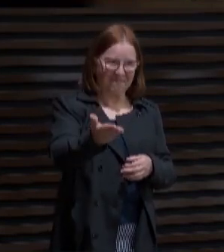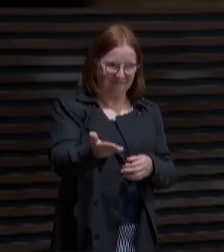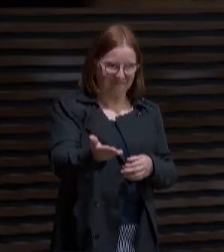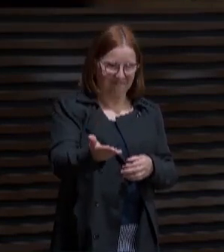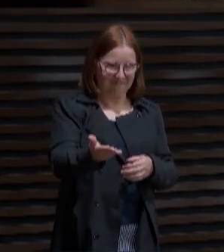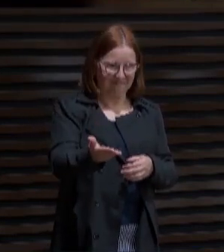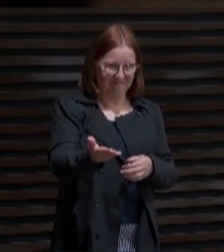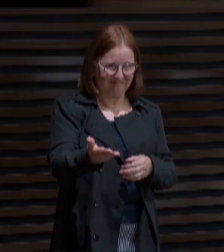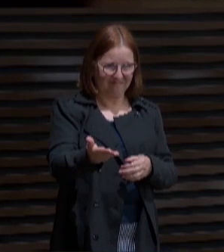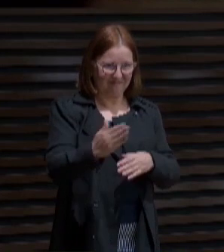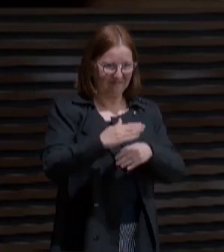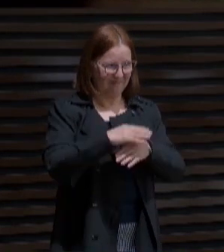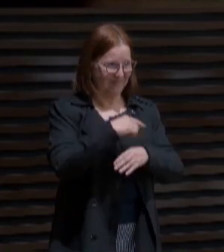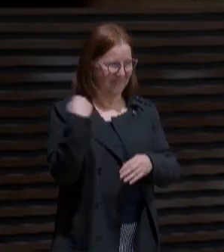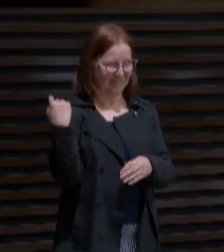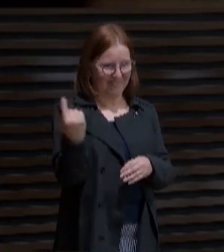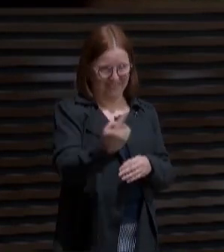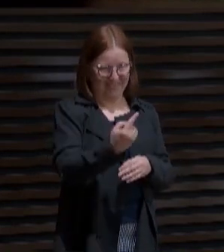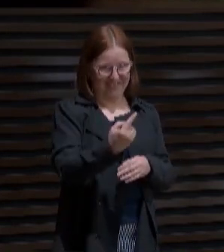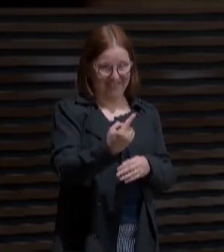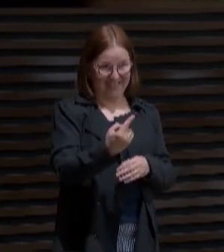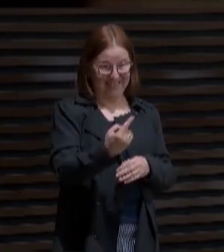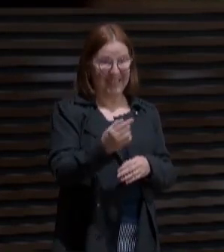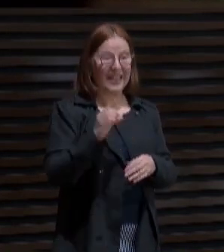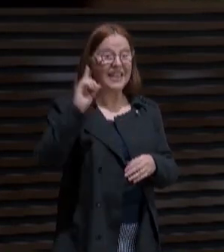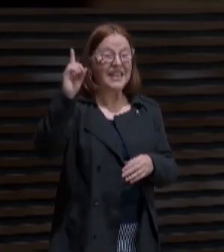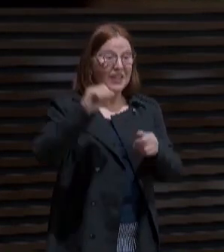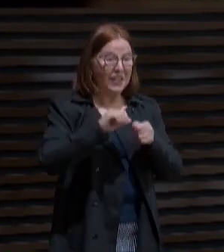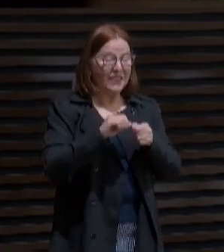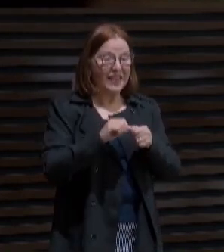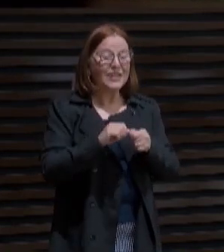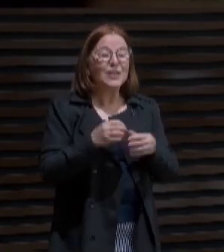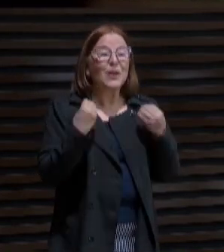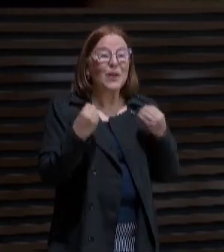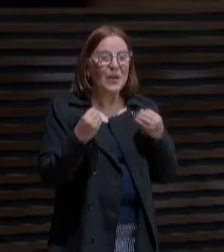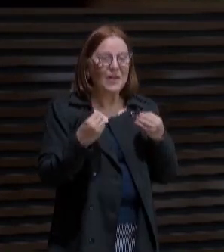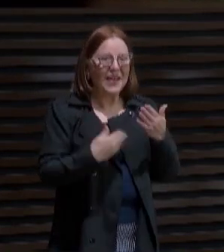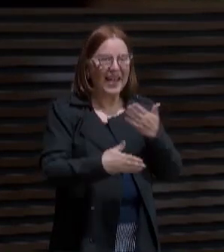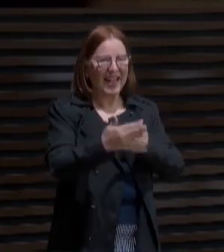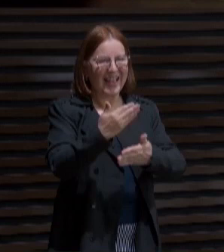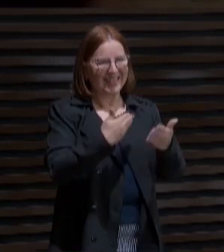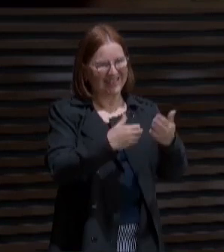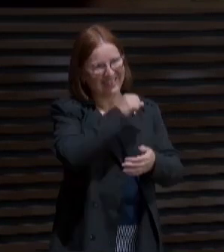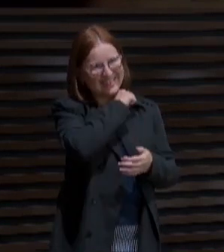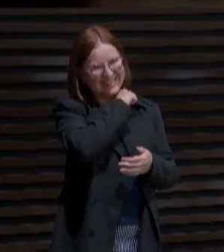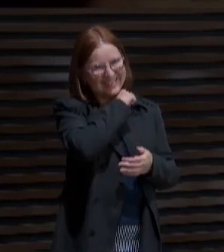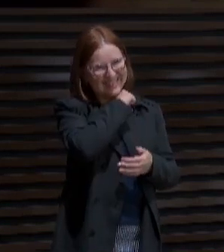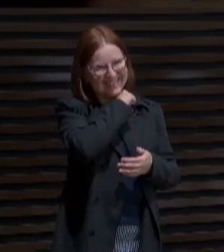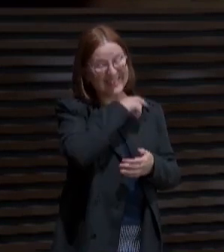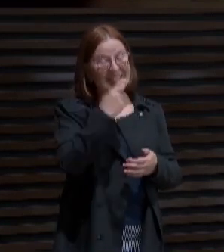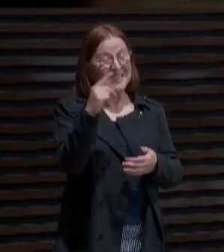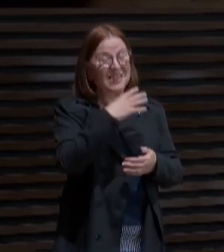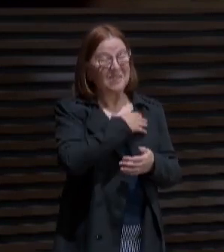nós. E isso Ele faz. De que maneira? Por meio do sacrifício do Filho dEle,